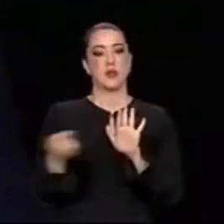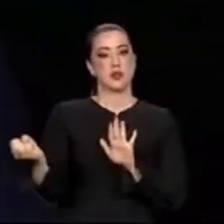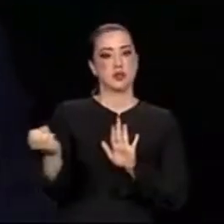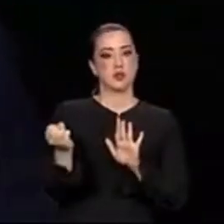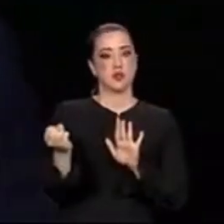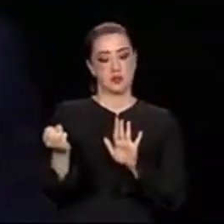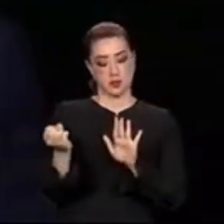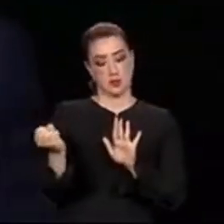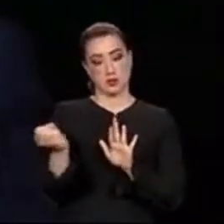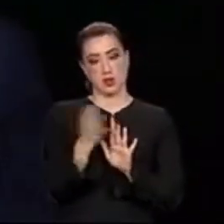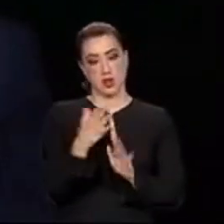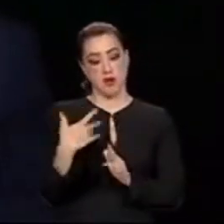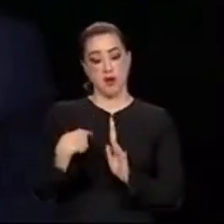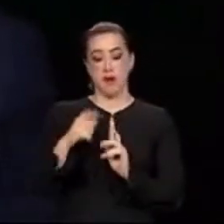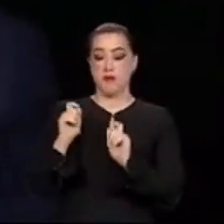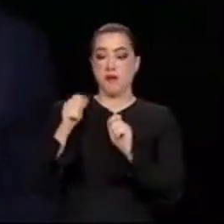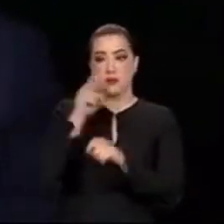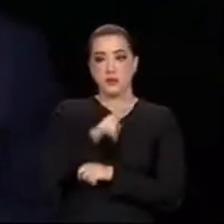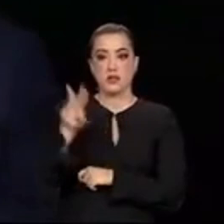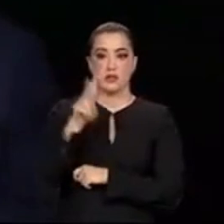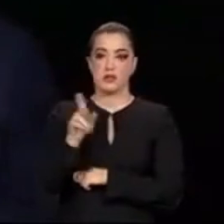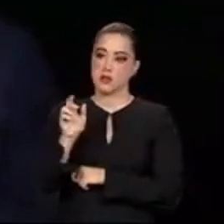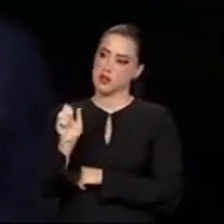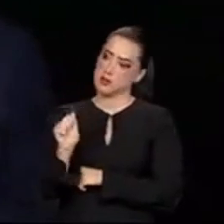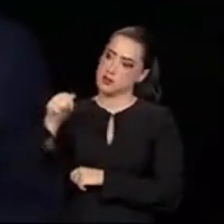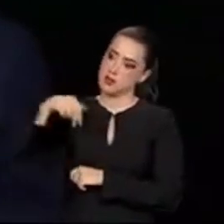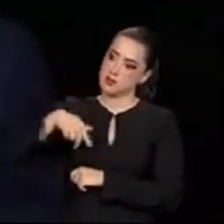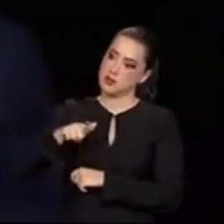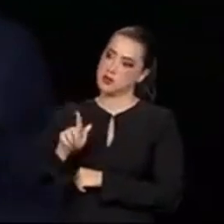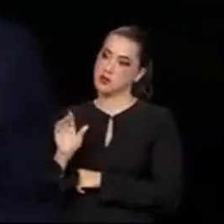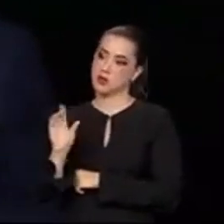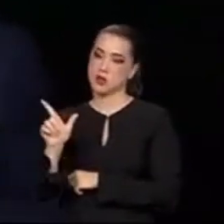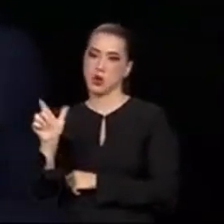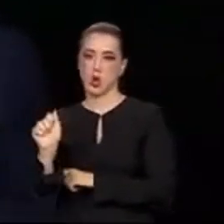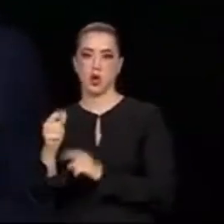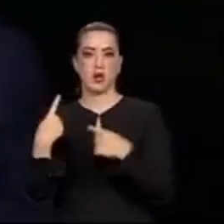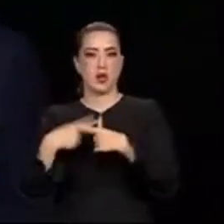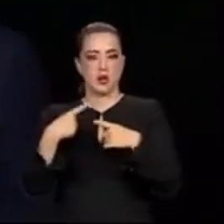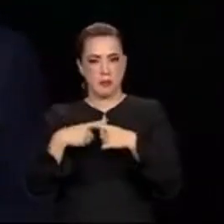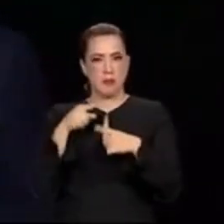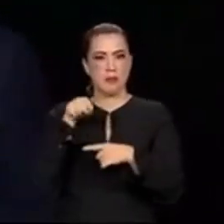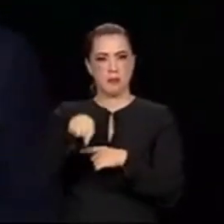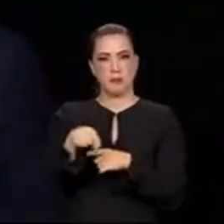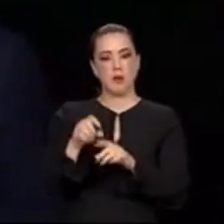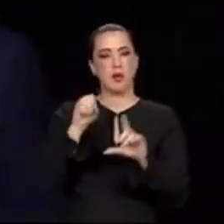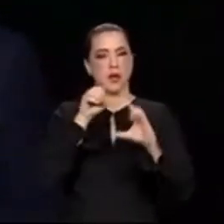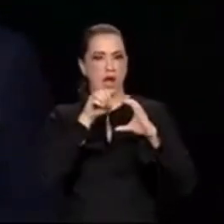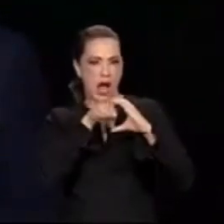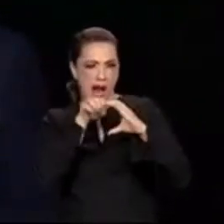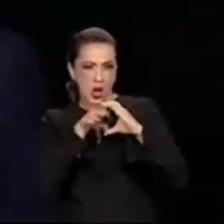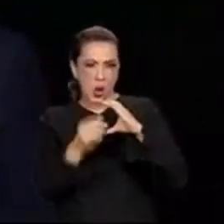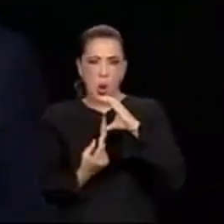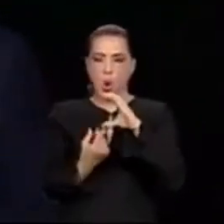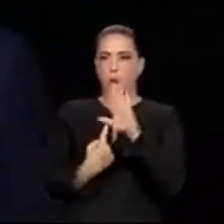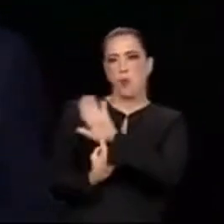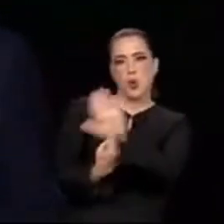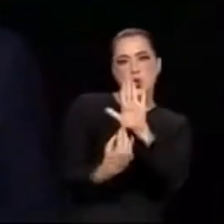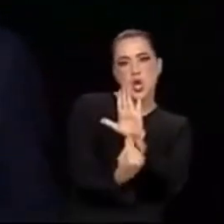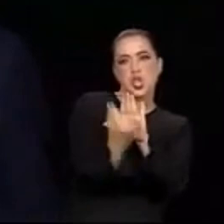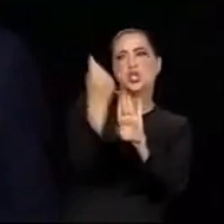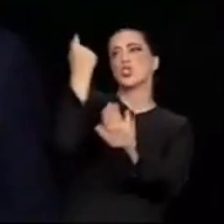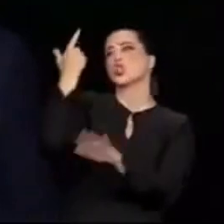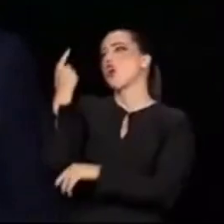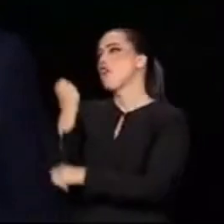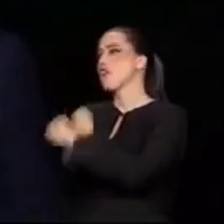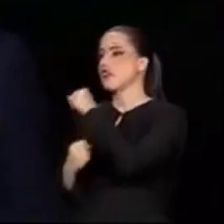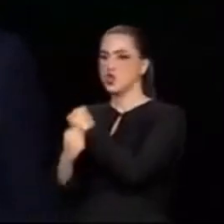da Angola para os brasileiros porque recentemente a Globo passou imagens muito antigas da moda mais de 20 anos que nunca